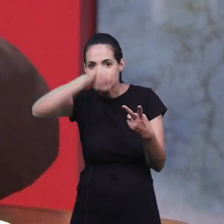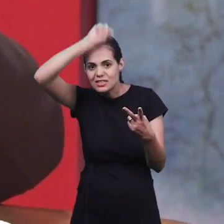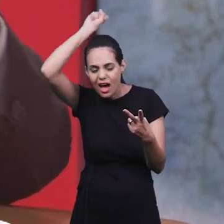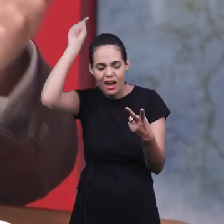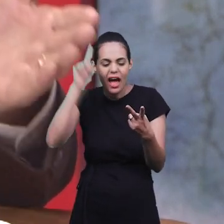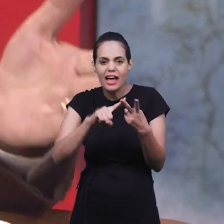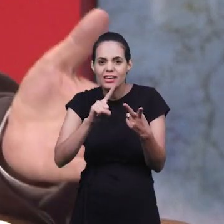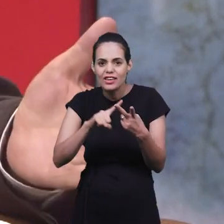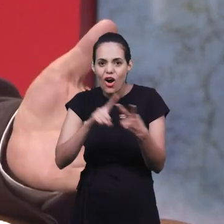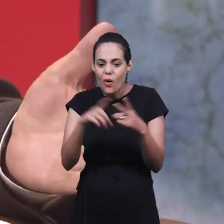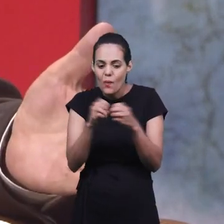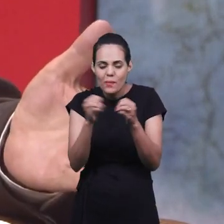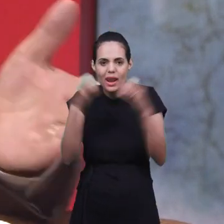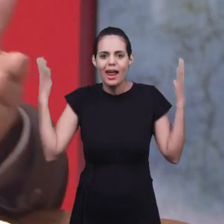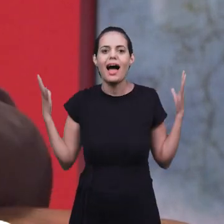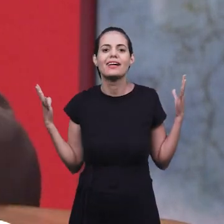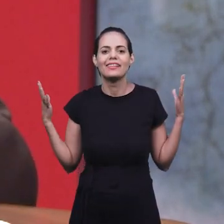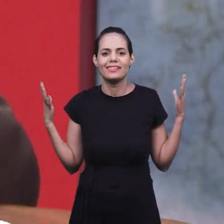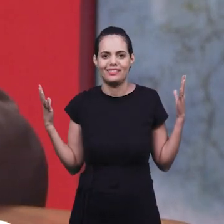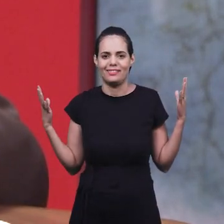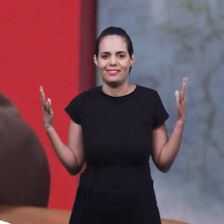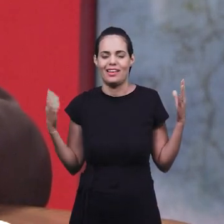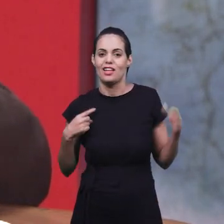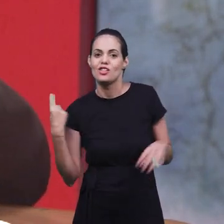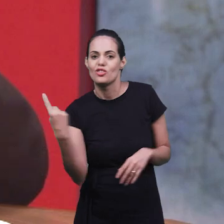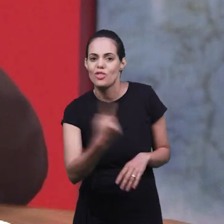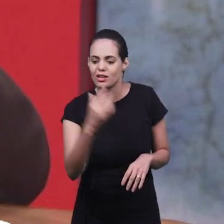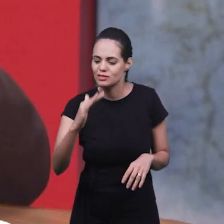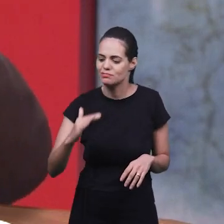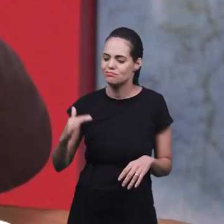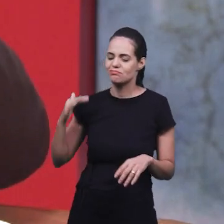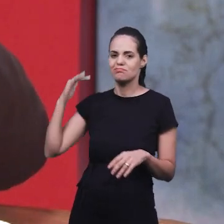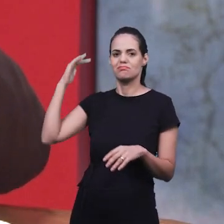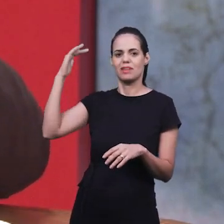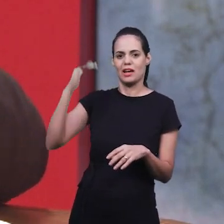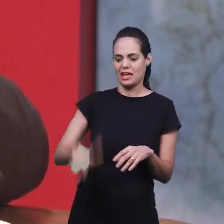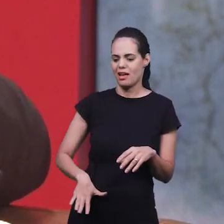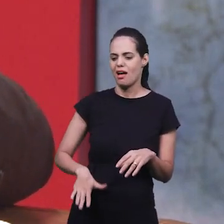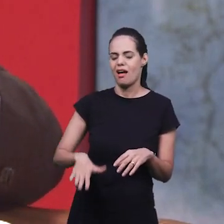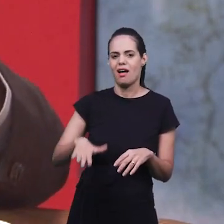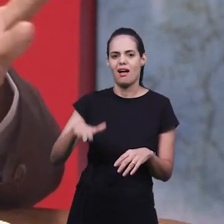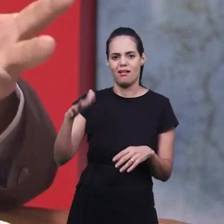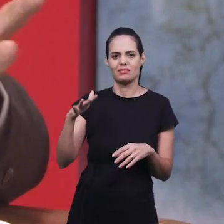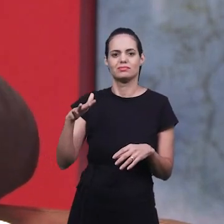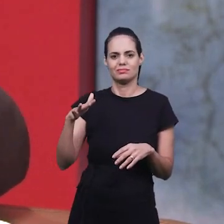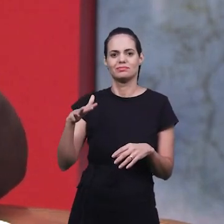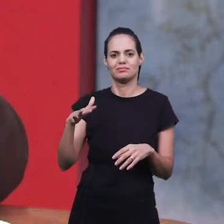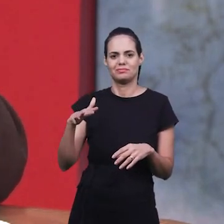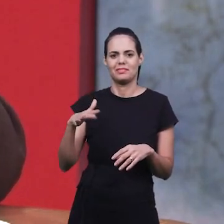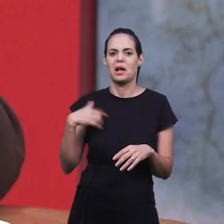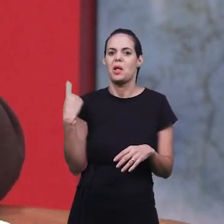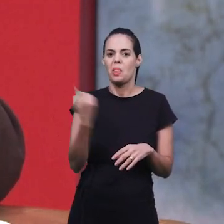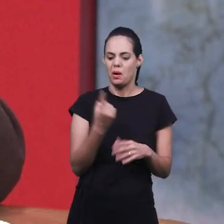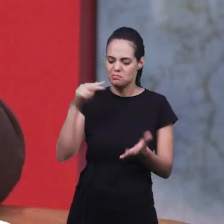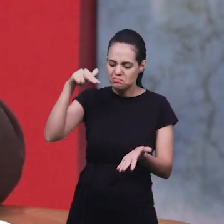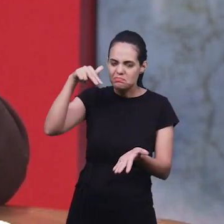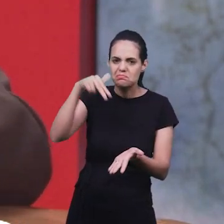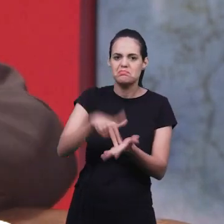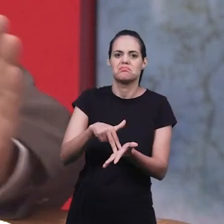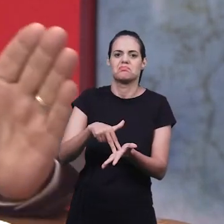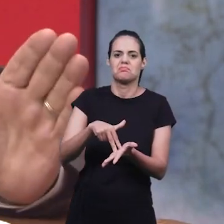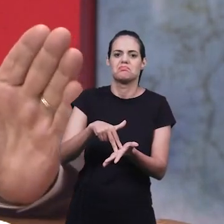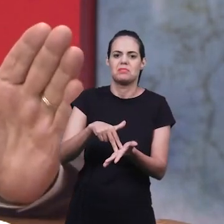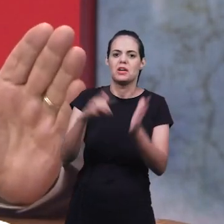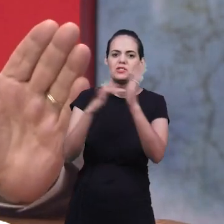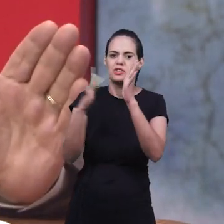herdeiros da livre. Ou seja, nós alcançamos a maioridade e alcançamos a herança no Senhor